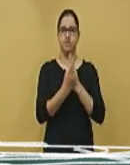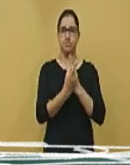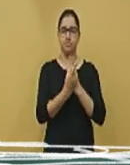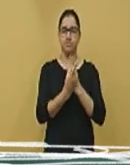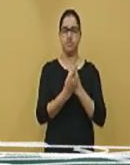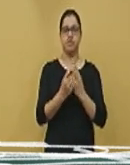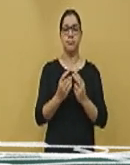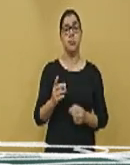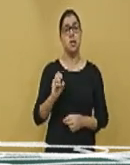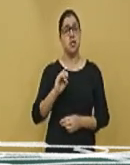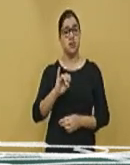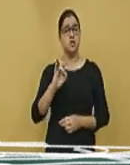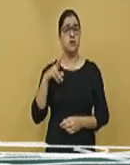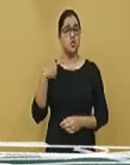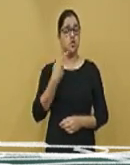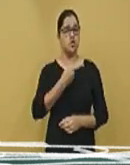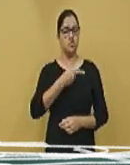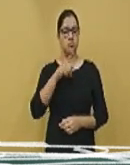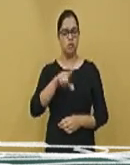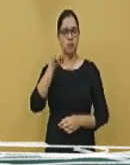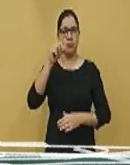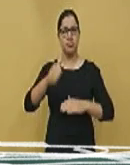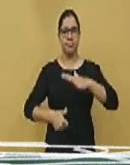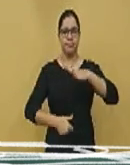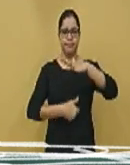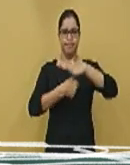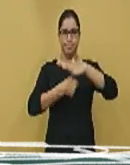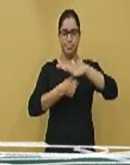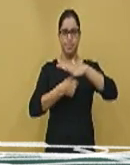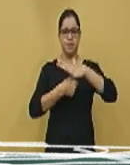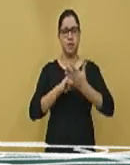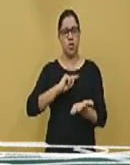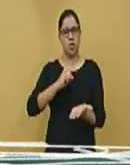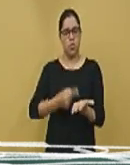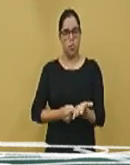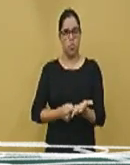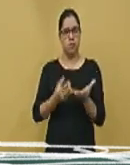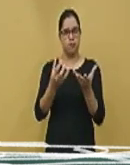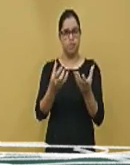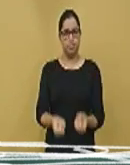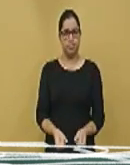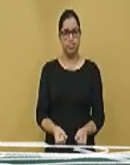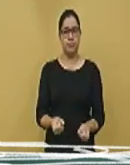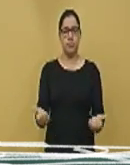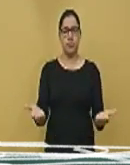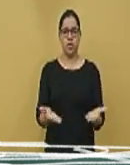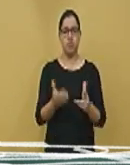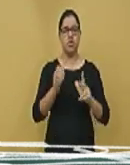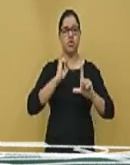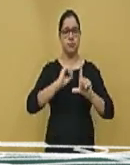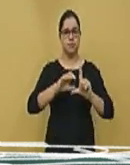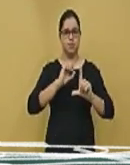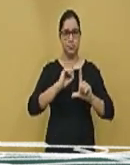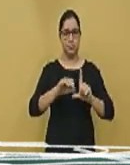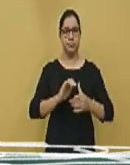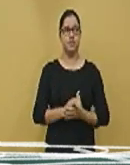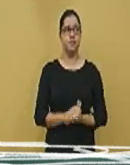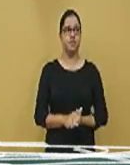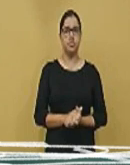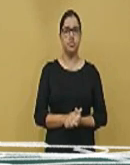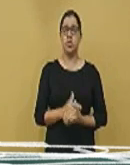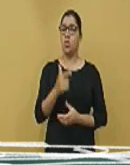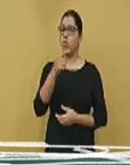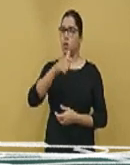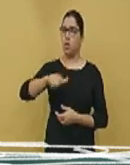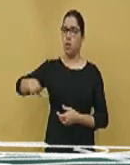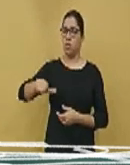nós estivermos lá na reitoria. Esse é um compromisso que nós assumimos com as licenciaturas. Uma outra questão